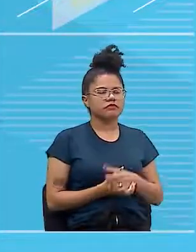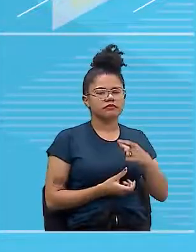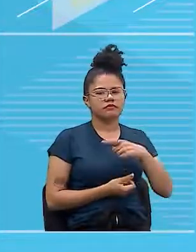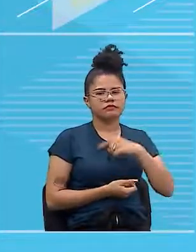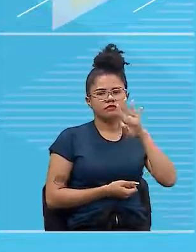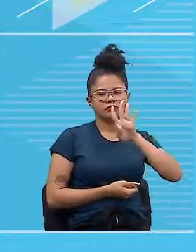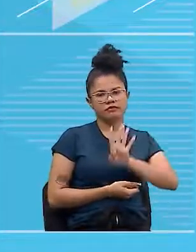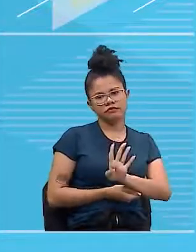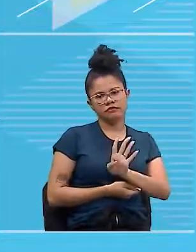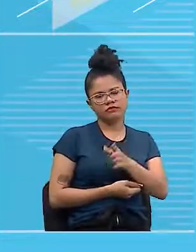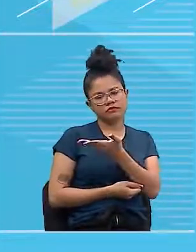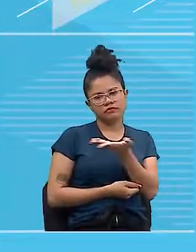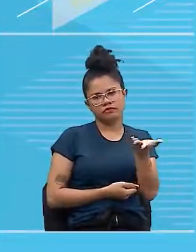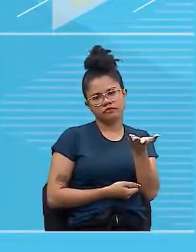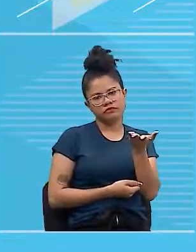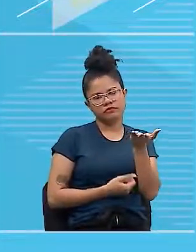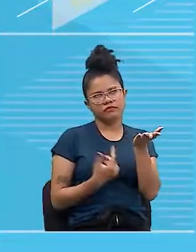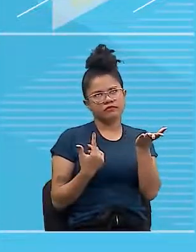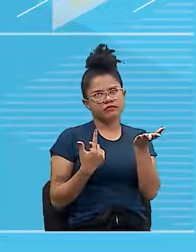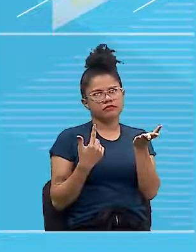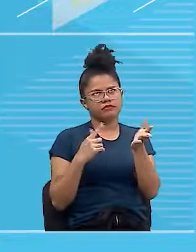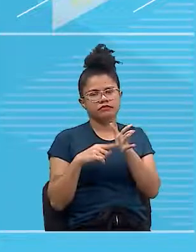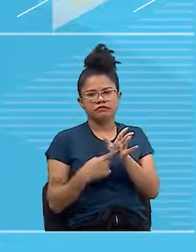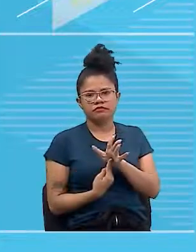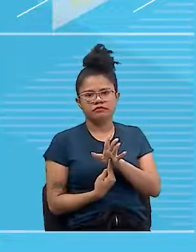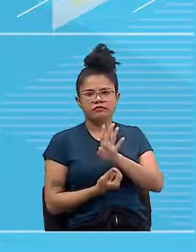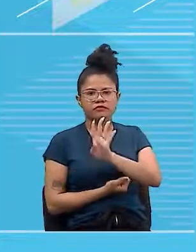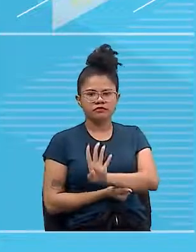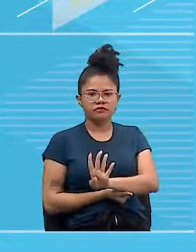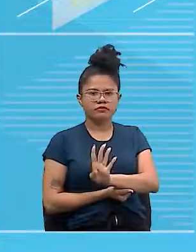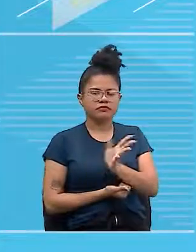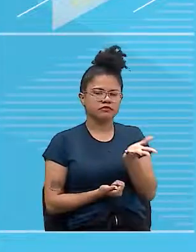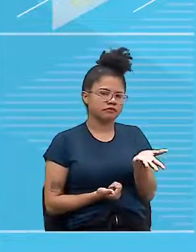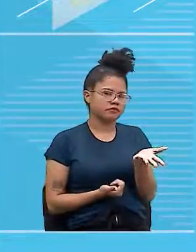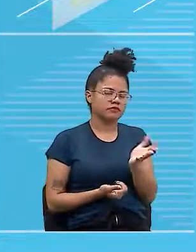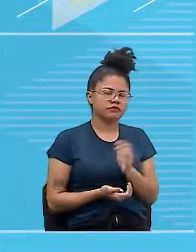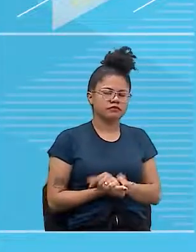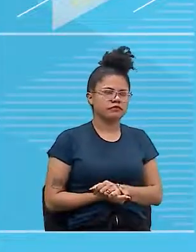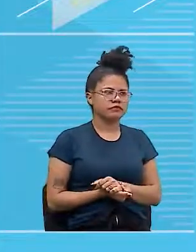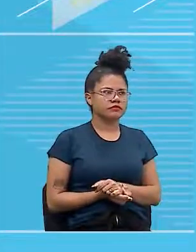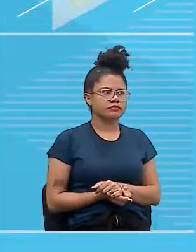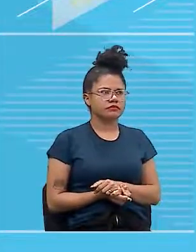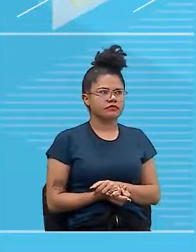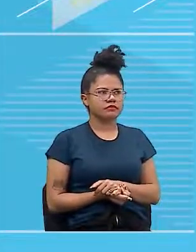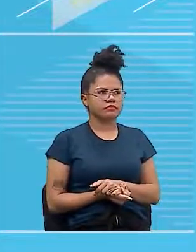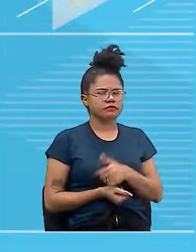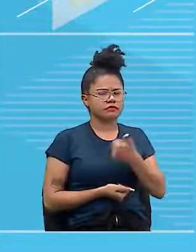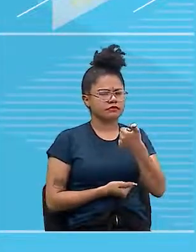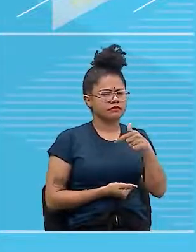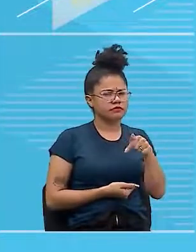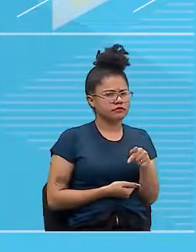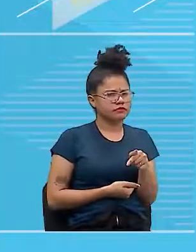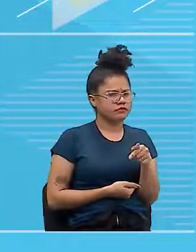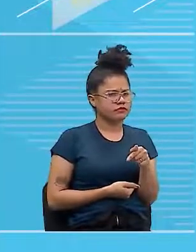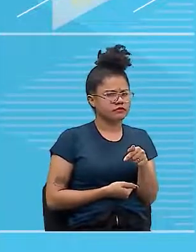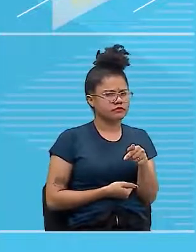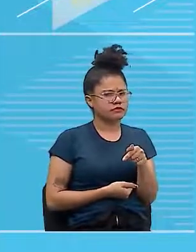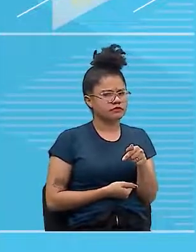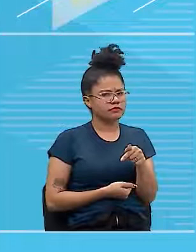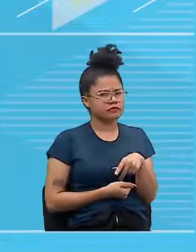quatro Então você pega multiplica por 4 ou responde no outro não era 17